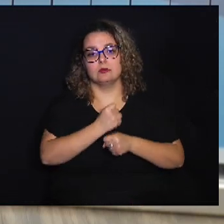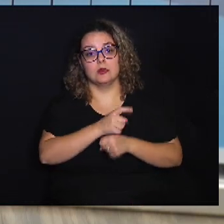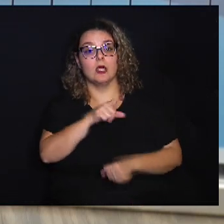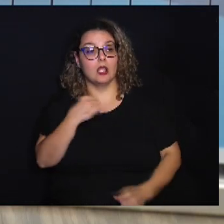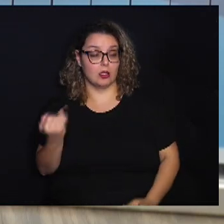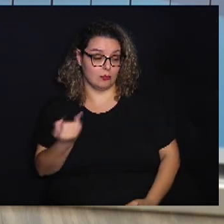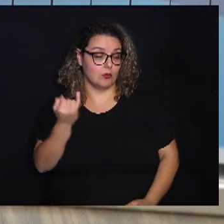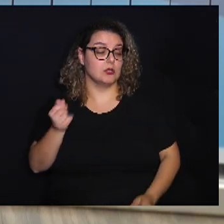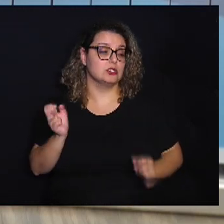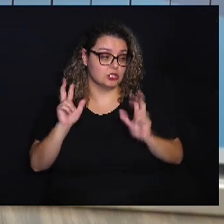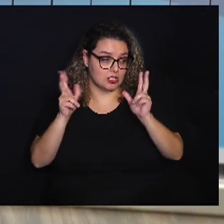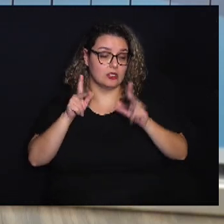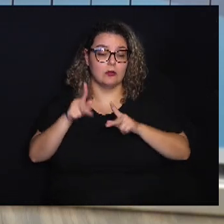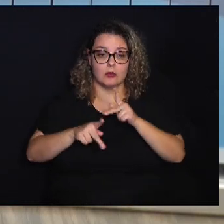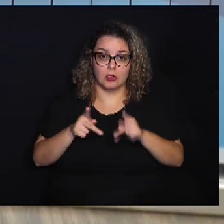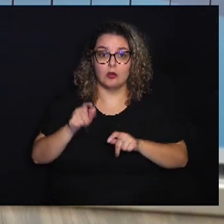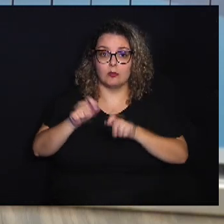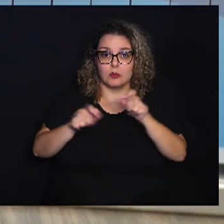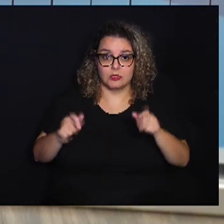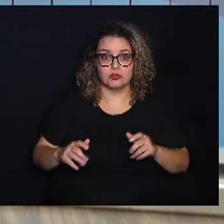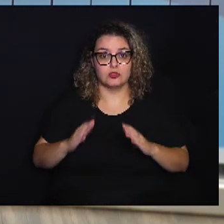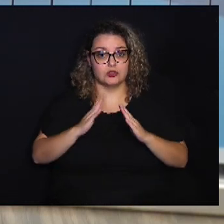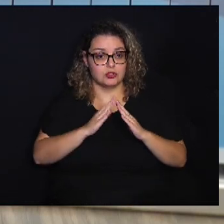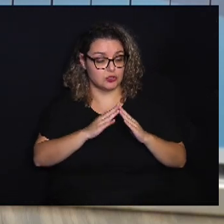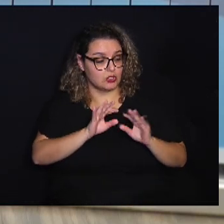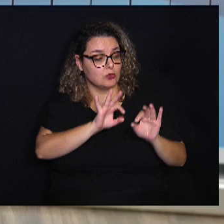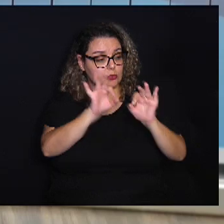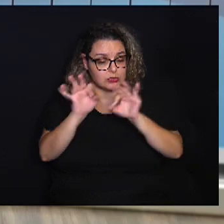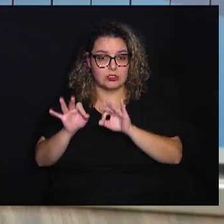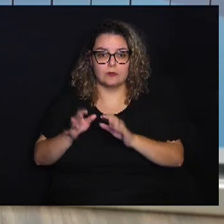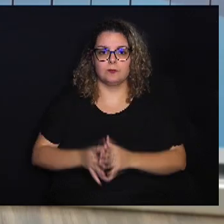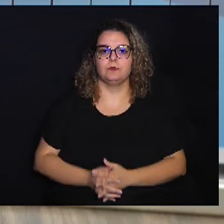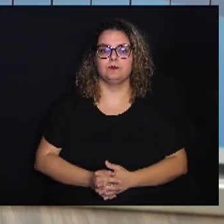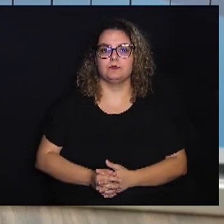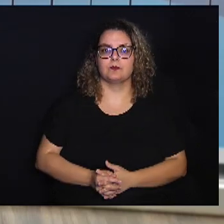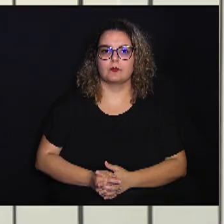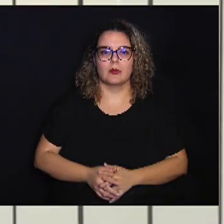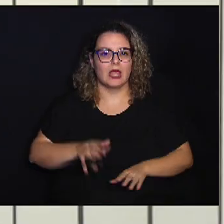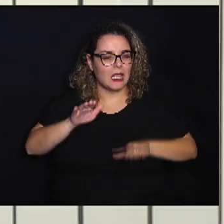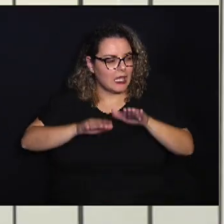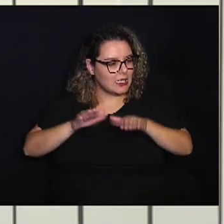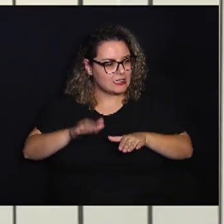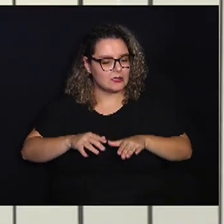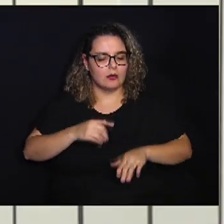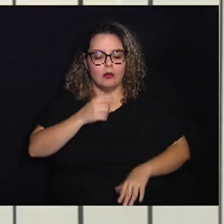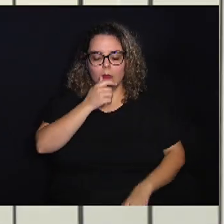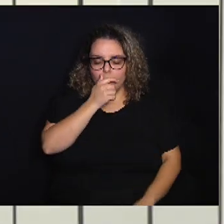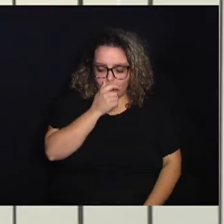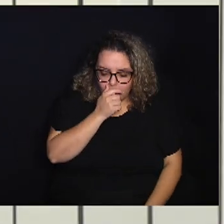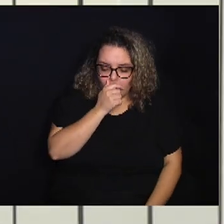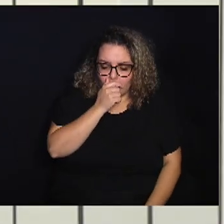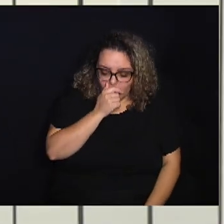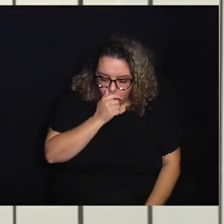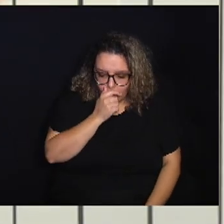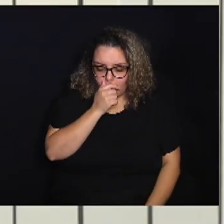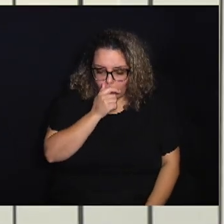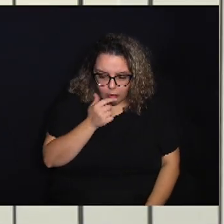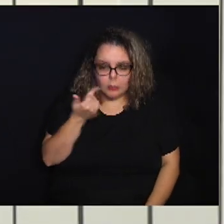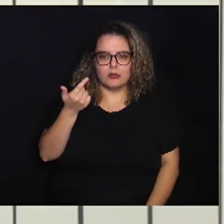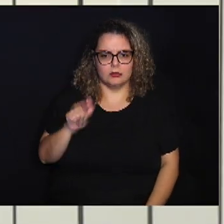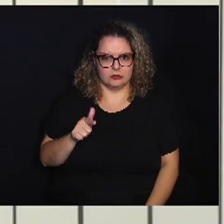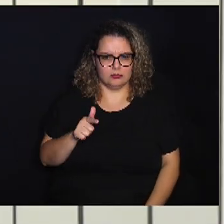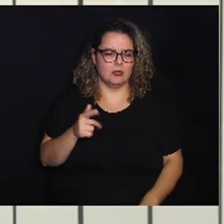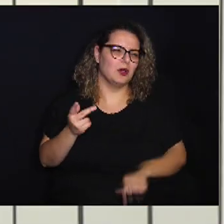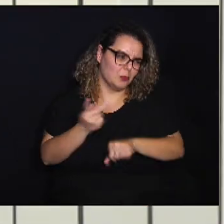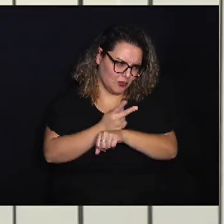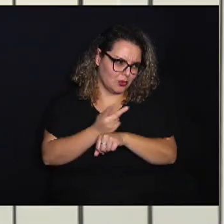aqui a população, né, o pessoal de casa que está nos acompanhando. Às vezes a pessoa tem uma tosse e essa tosse persiste. É bom procurar